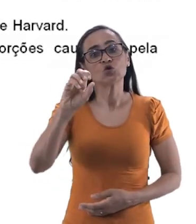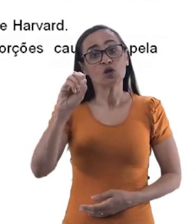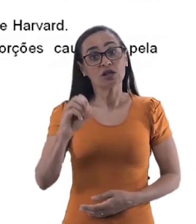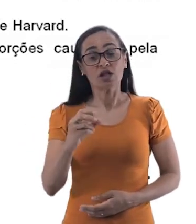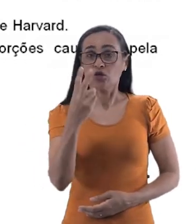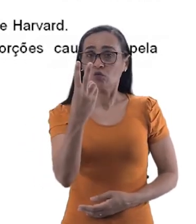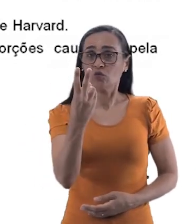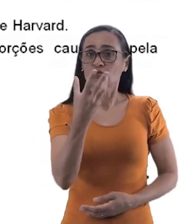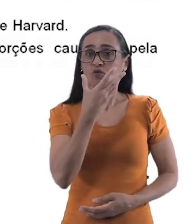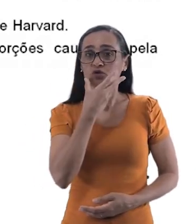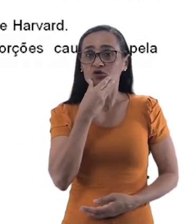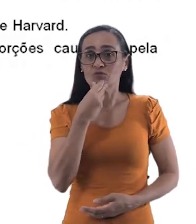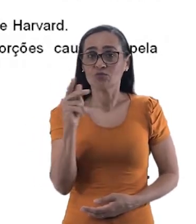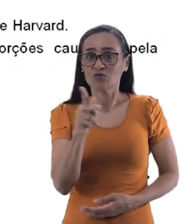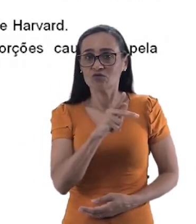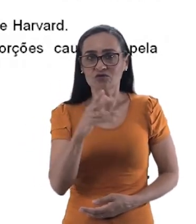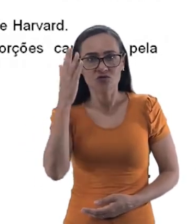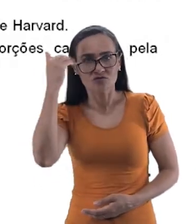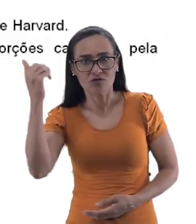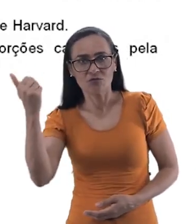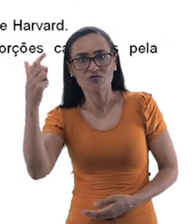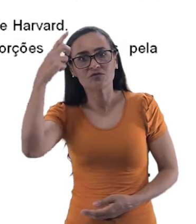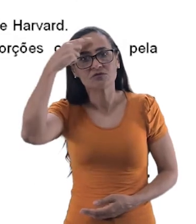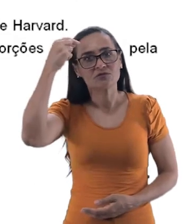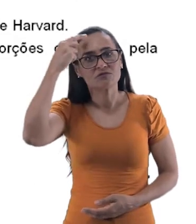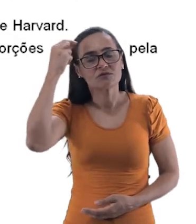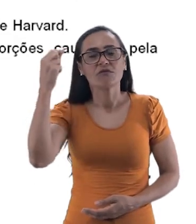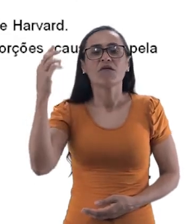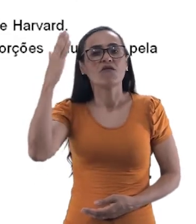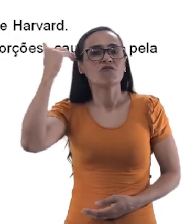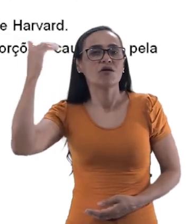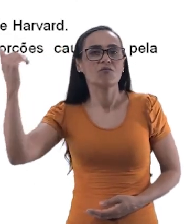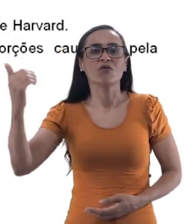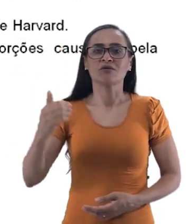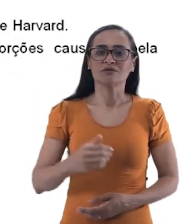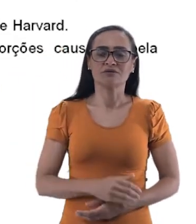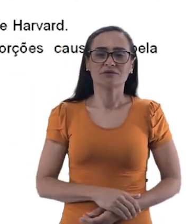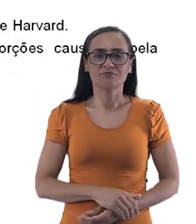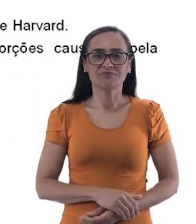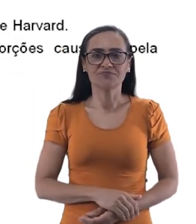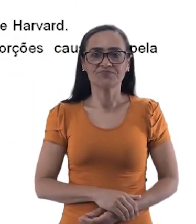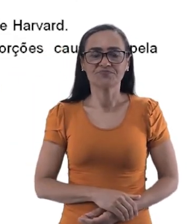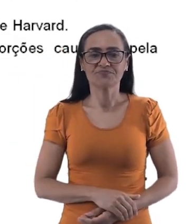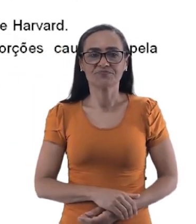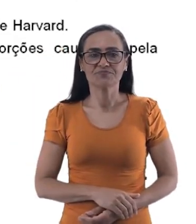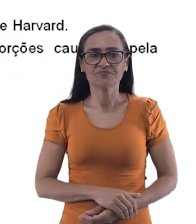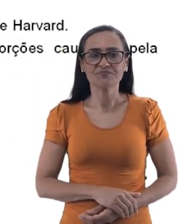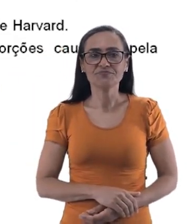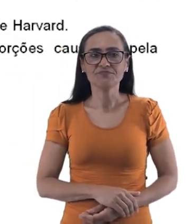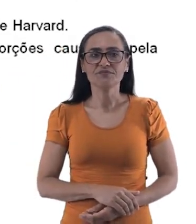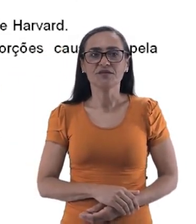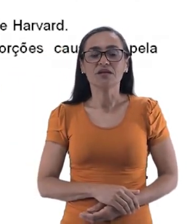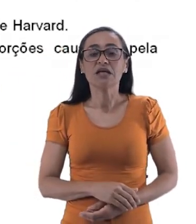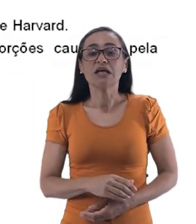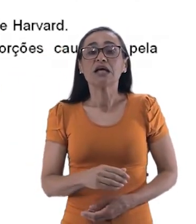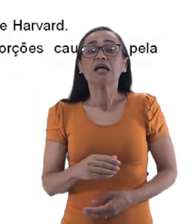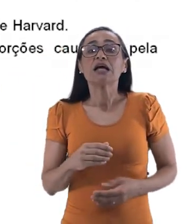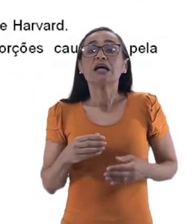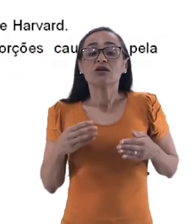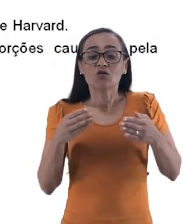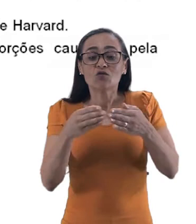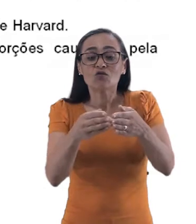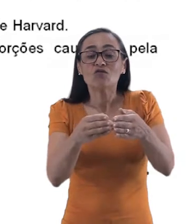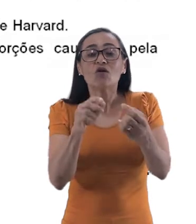de 1980 com o professor Robert Kaplan e o professor Robin Cooper, da Universidade de Harvard. E a